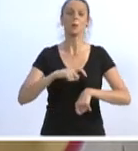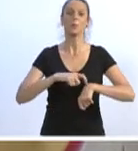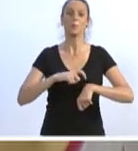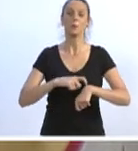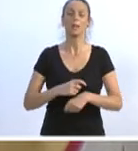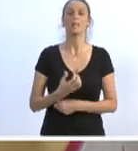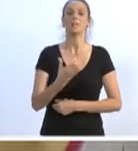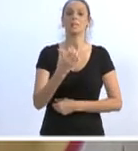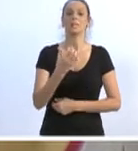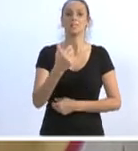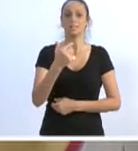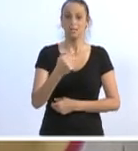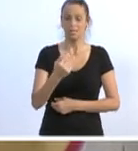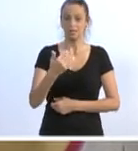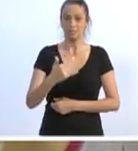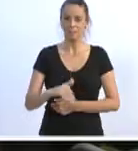muito obrigado luiz fernando pelo convite